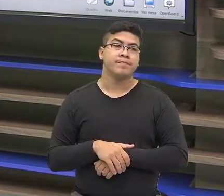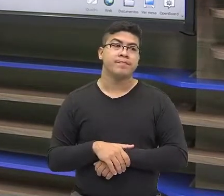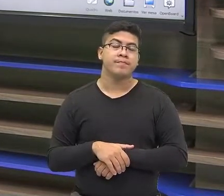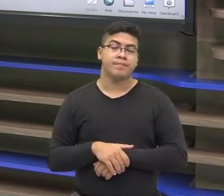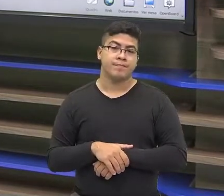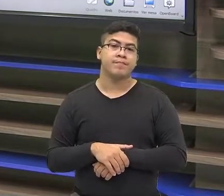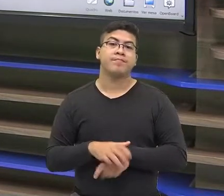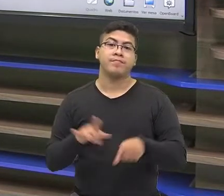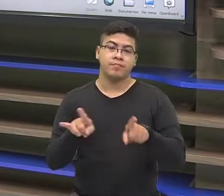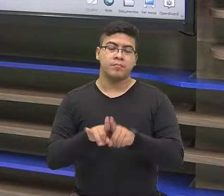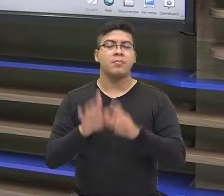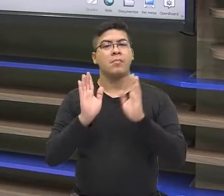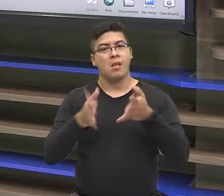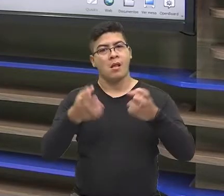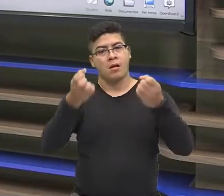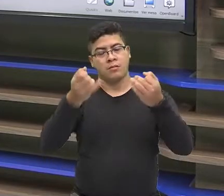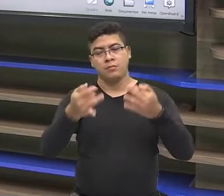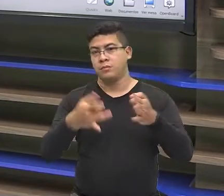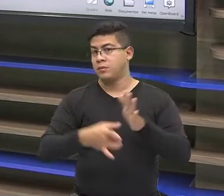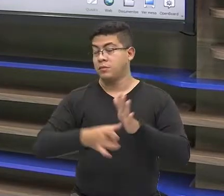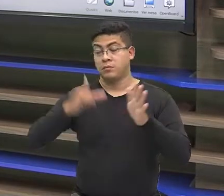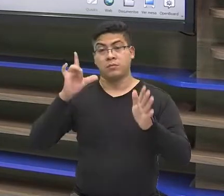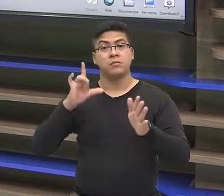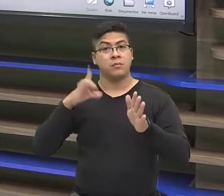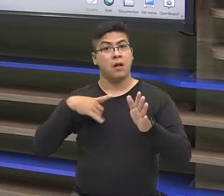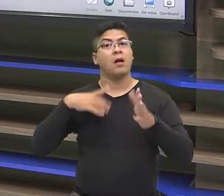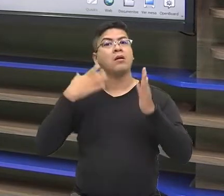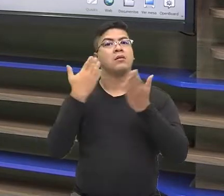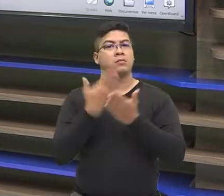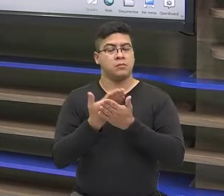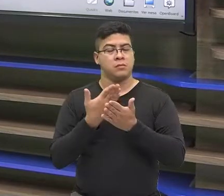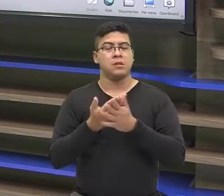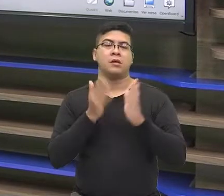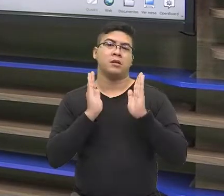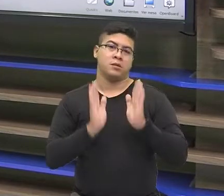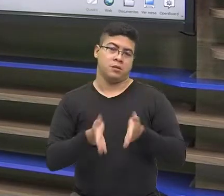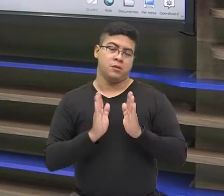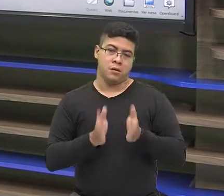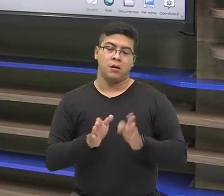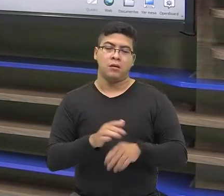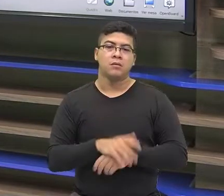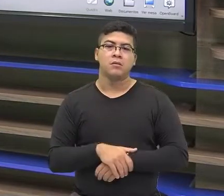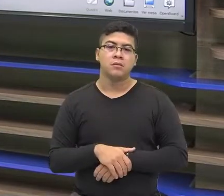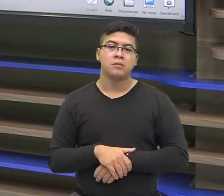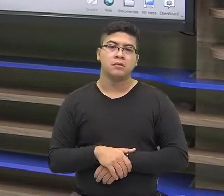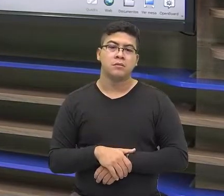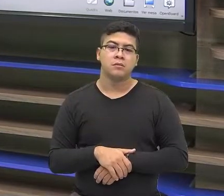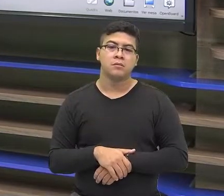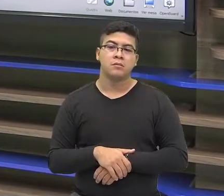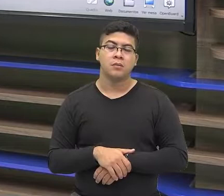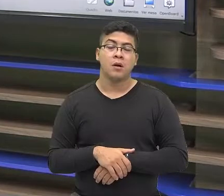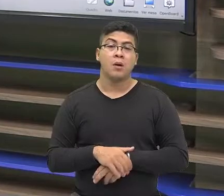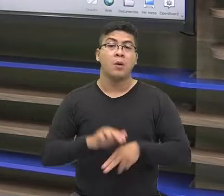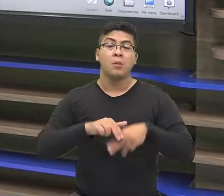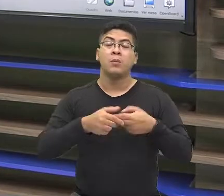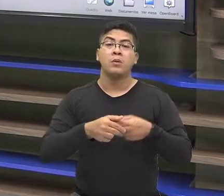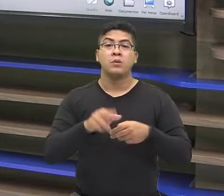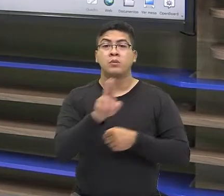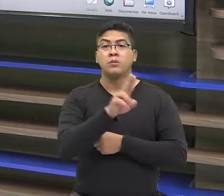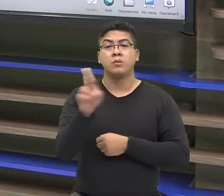um pouco na aula passada. Então, vai dessa situação o nome Urupês, né,